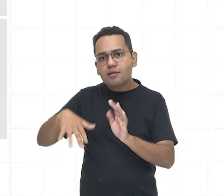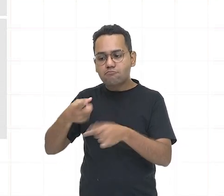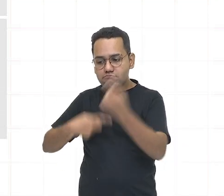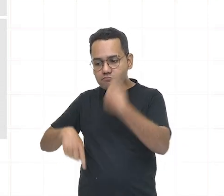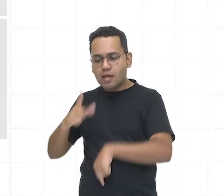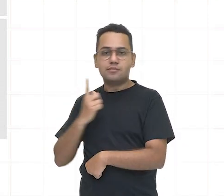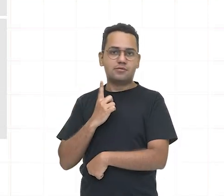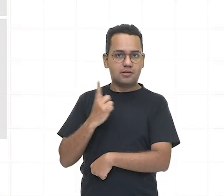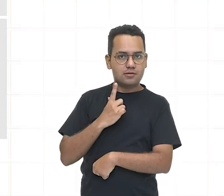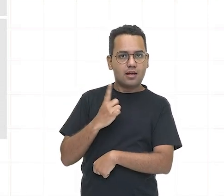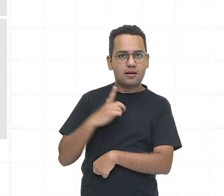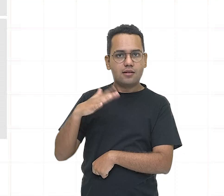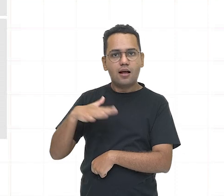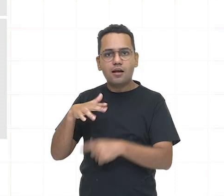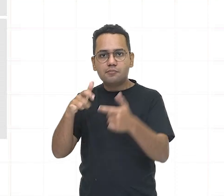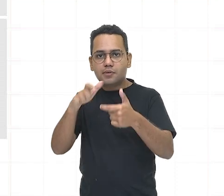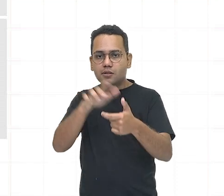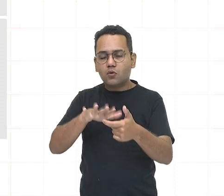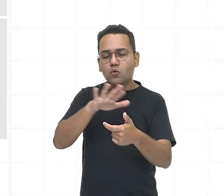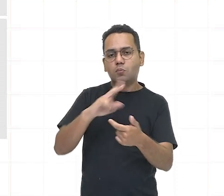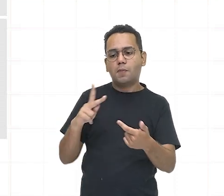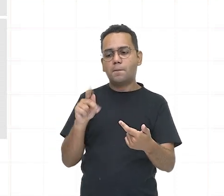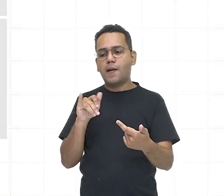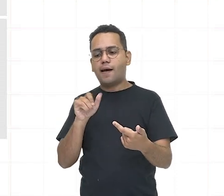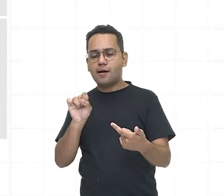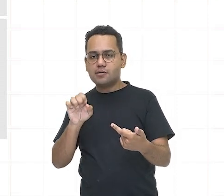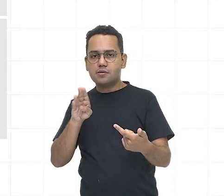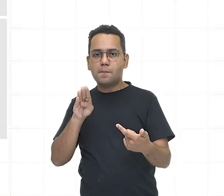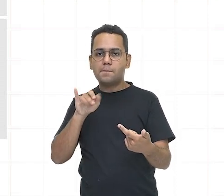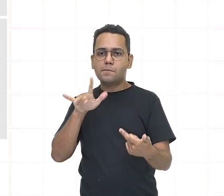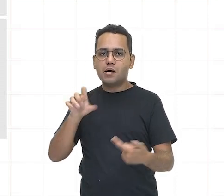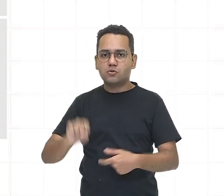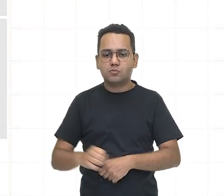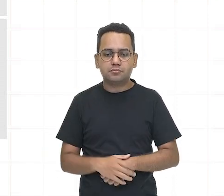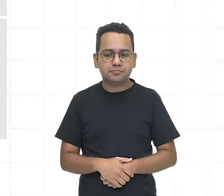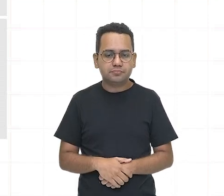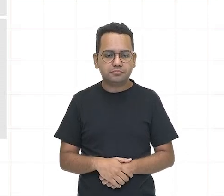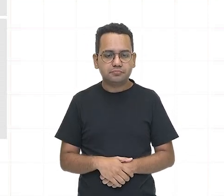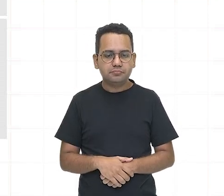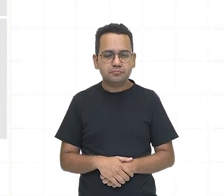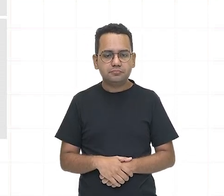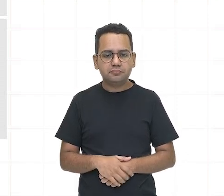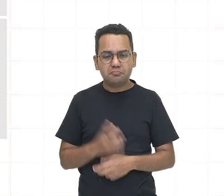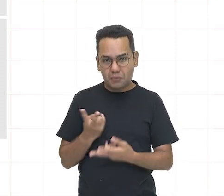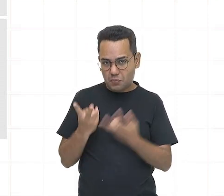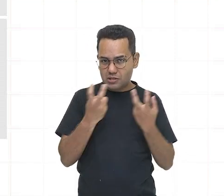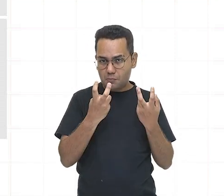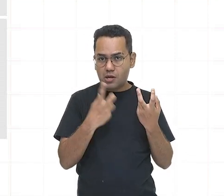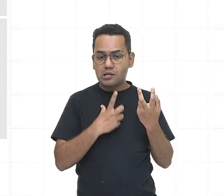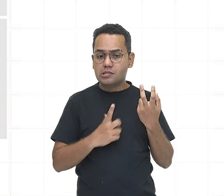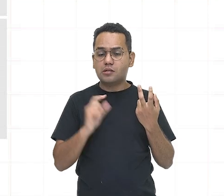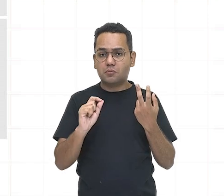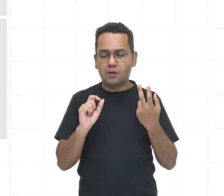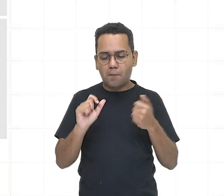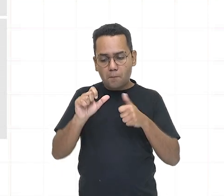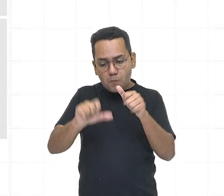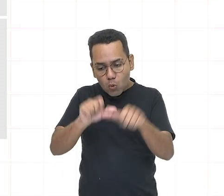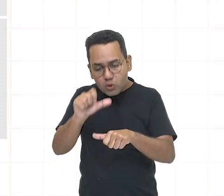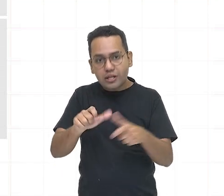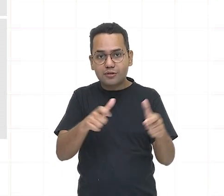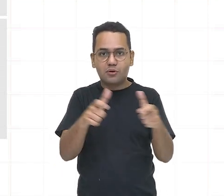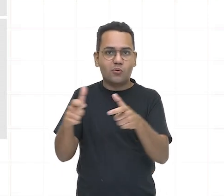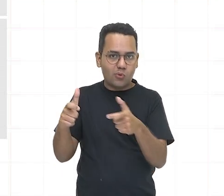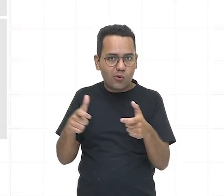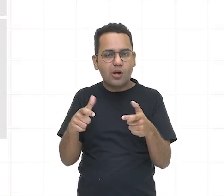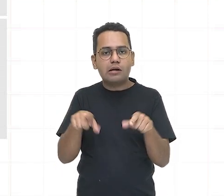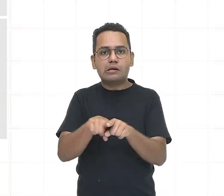também aí nos Países Baixos. Ok? Então, a gente observa que acaba realmente ocorrendo muito essas mudanças nesse mundo que